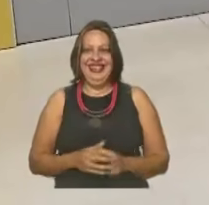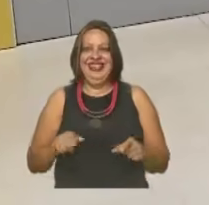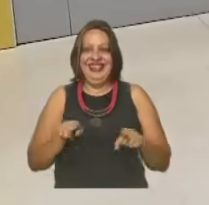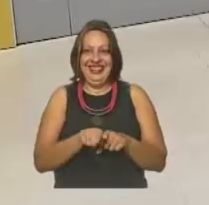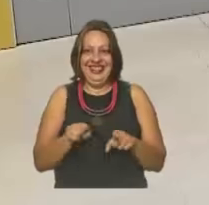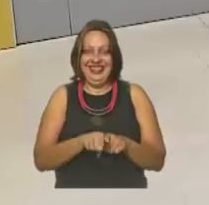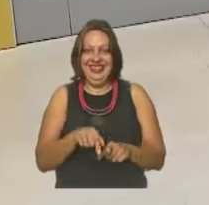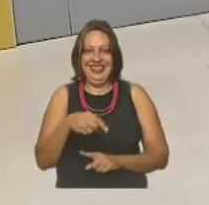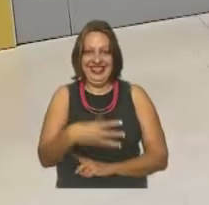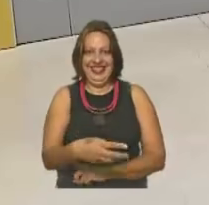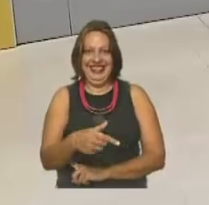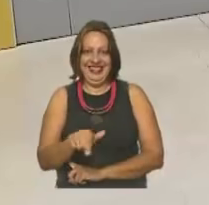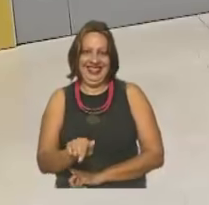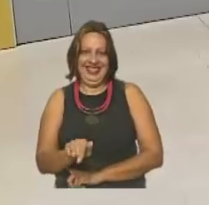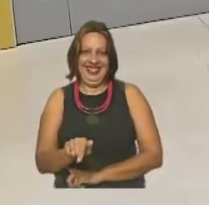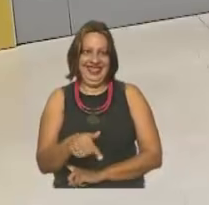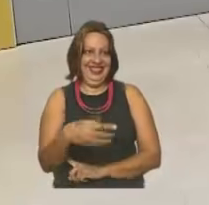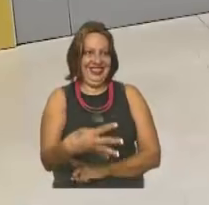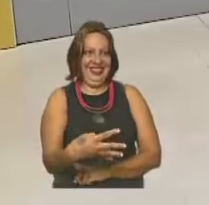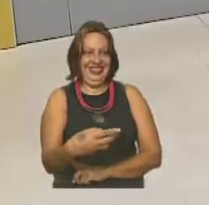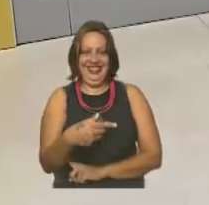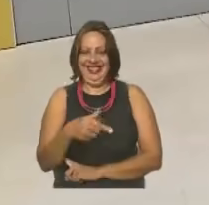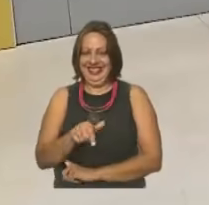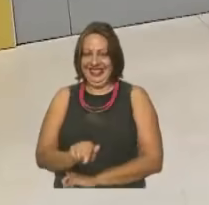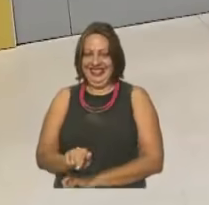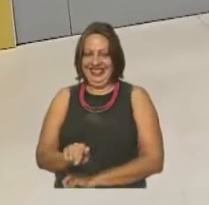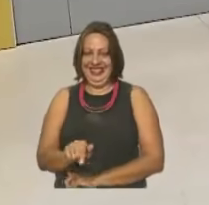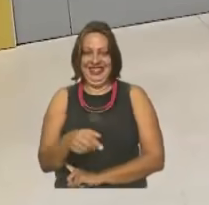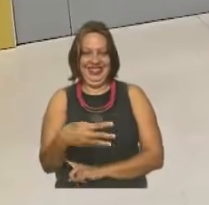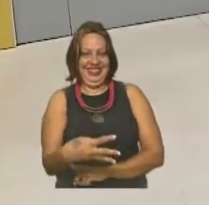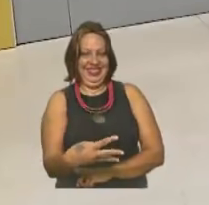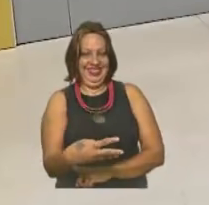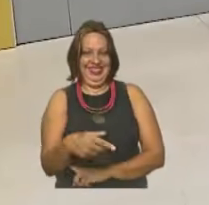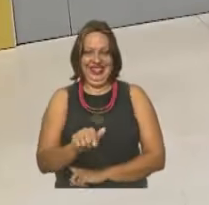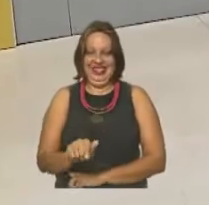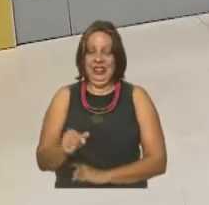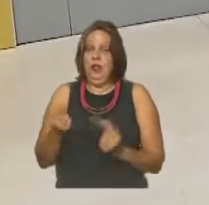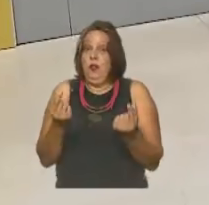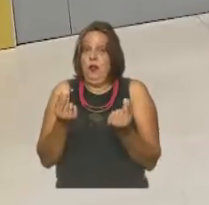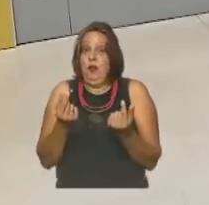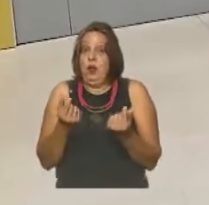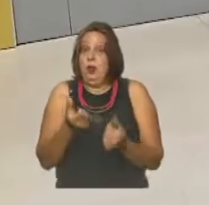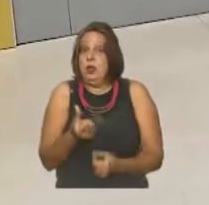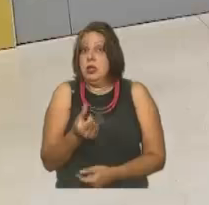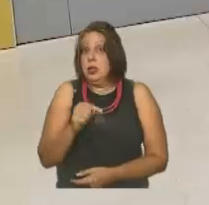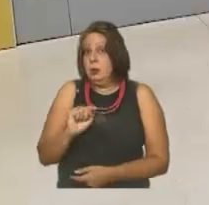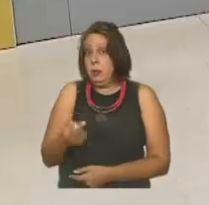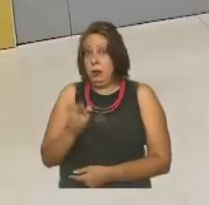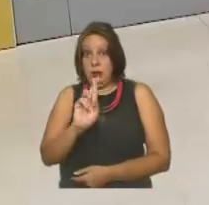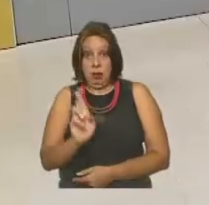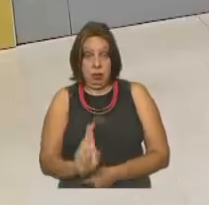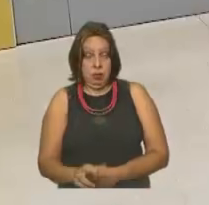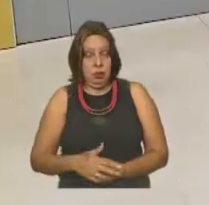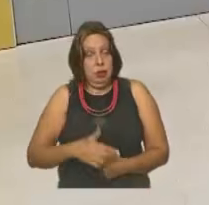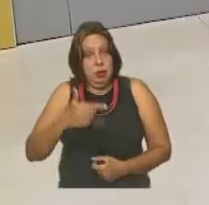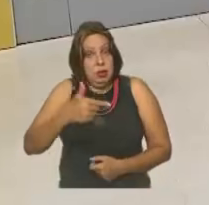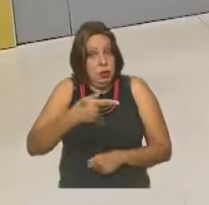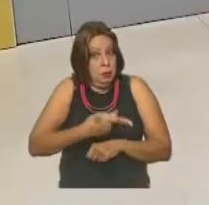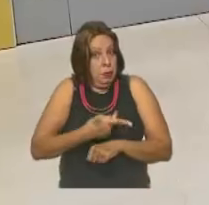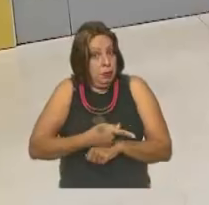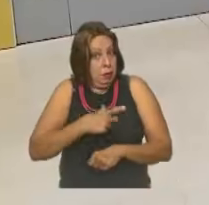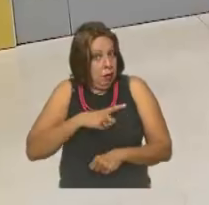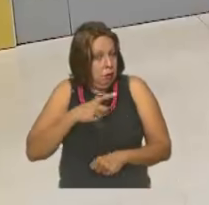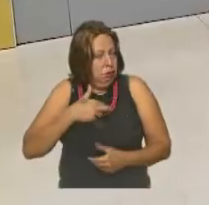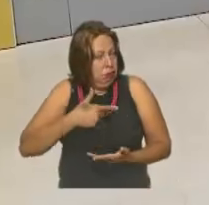também a bolinha de número 47. 47, é o valor é de R$6.000. Segundo prêmio, tem muita coisa hoje